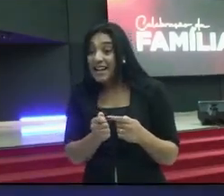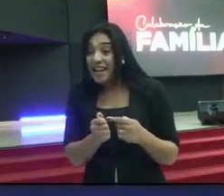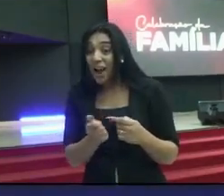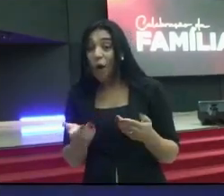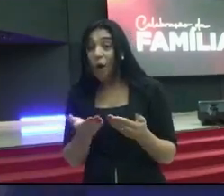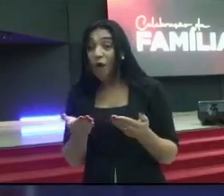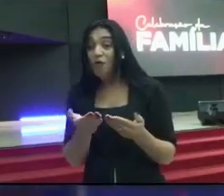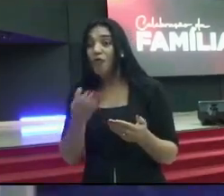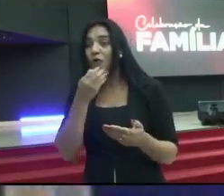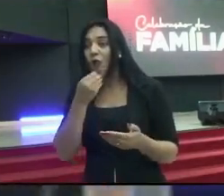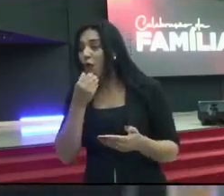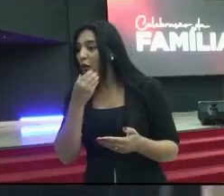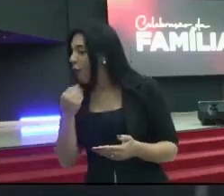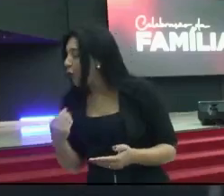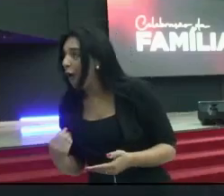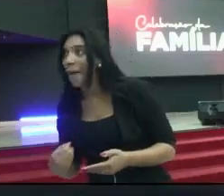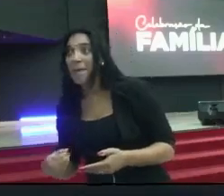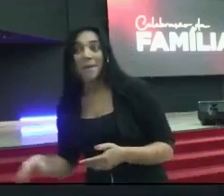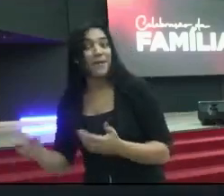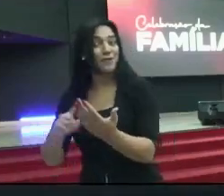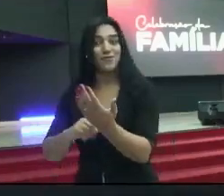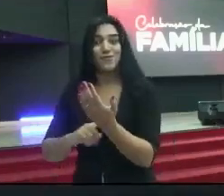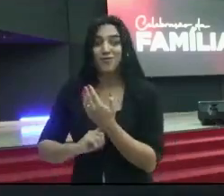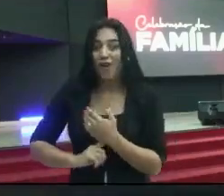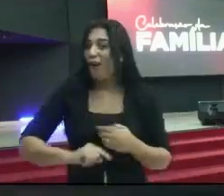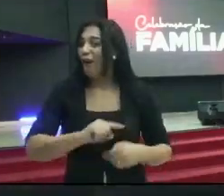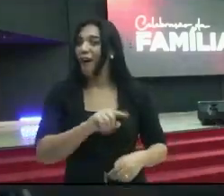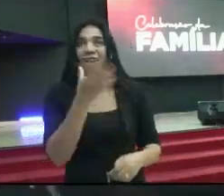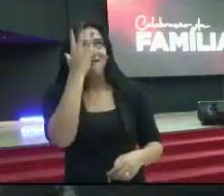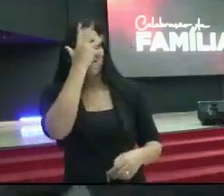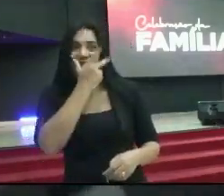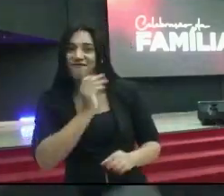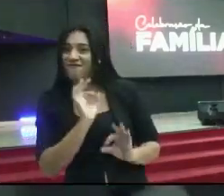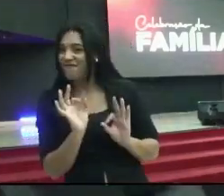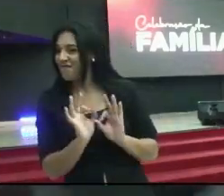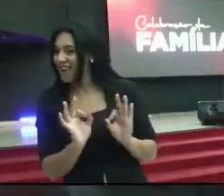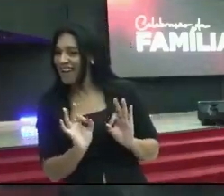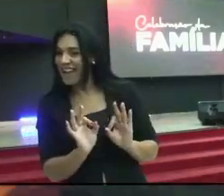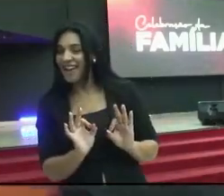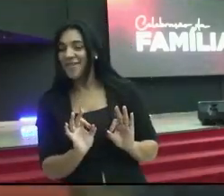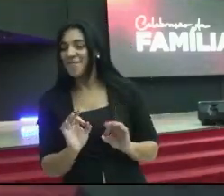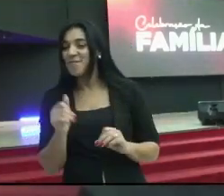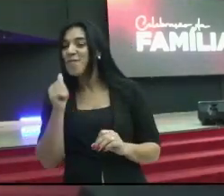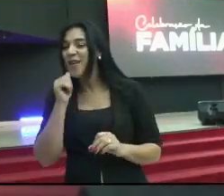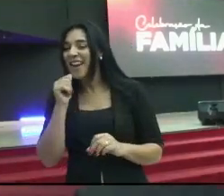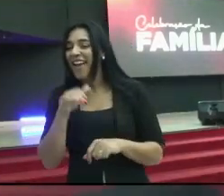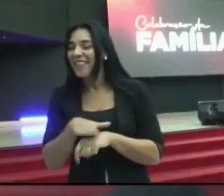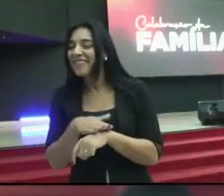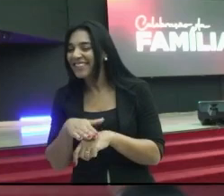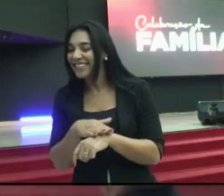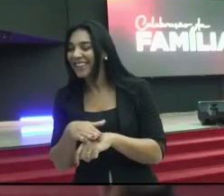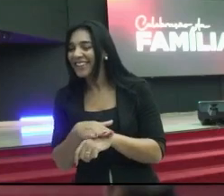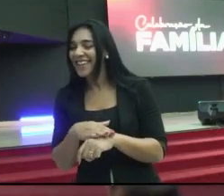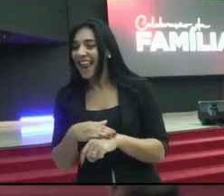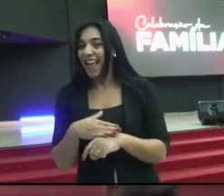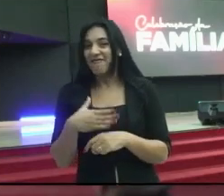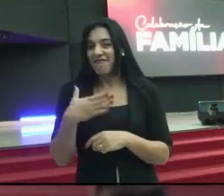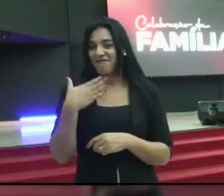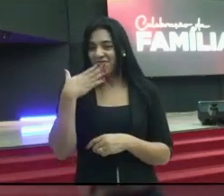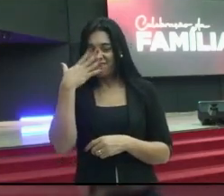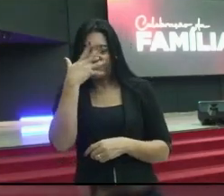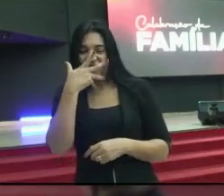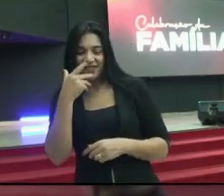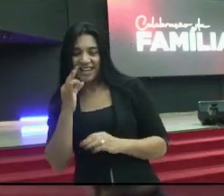Olha Noemi, ele é um partidão, Noemi. Olha, ele é muito charmoso, ele é muito legal.